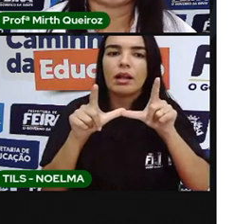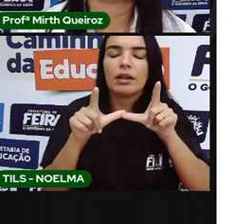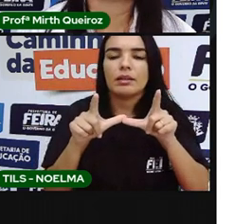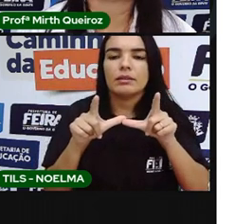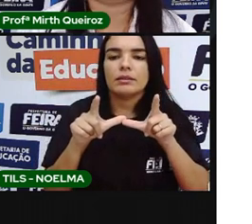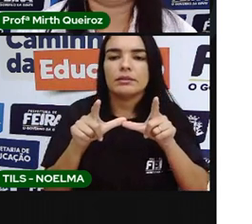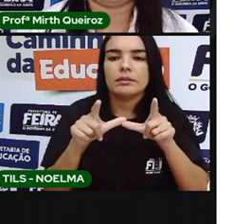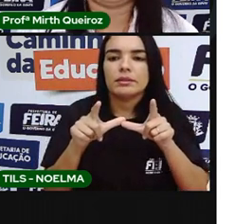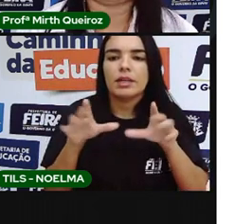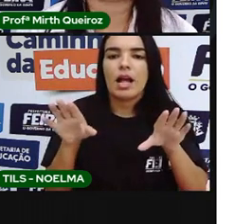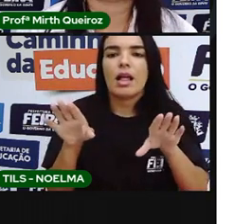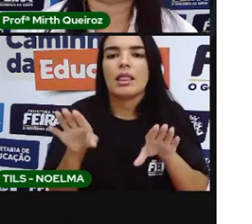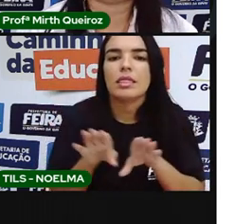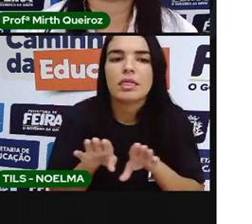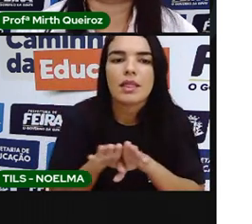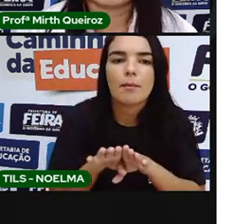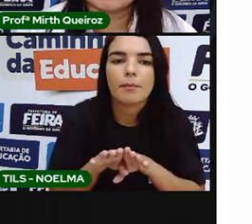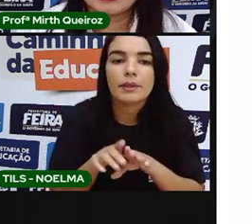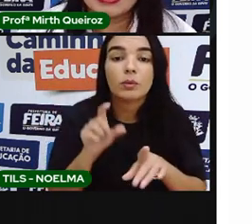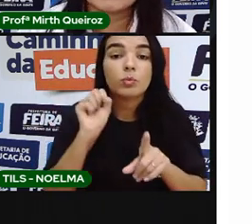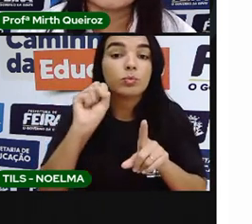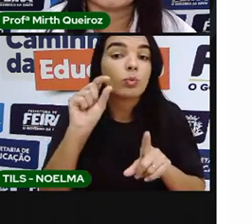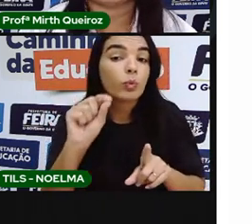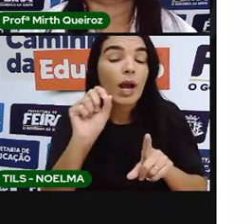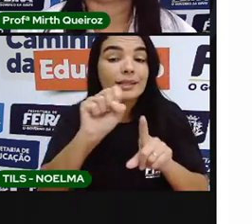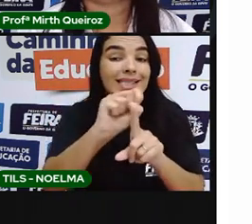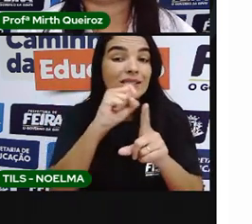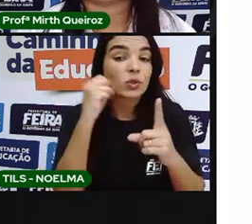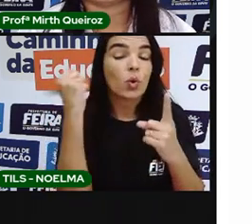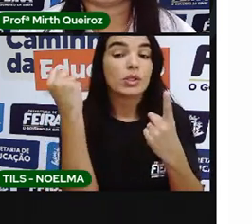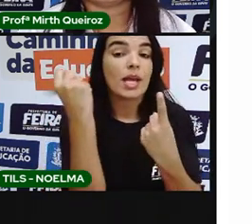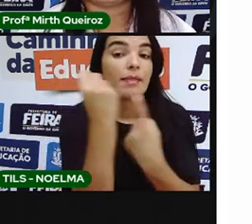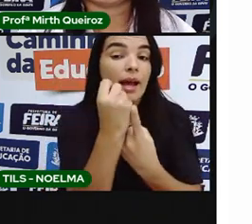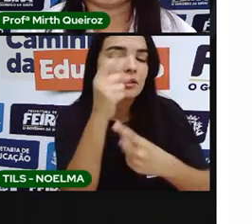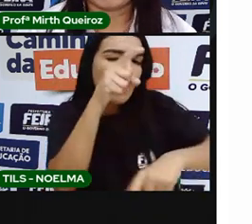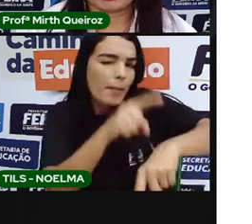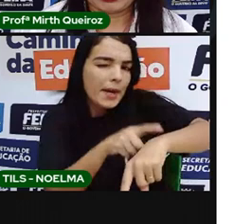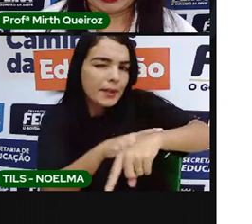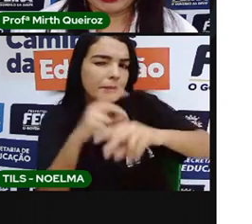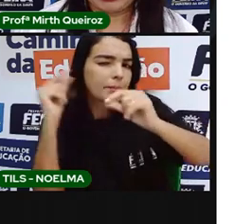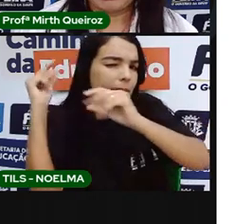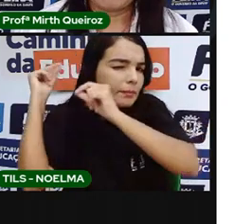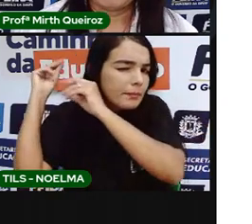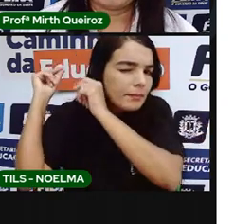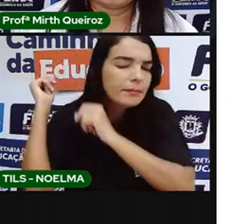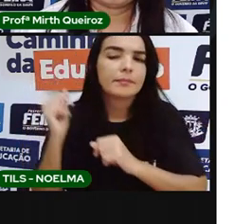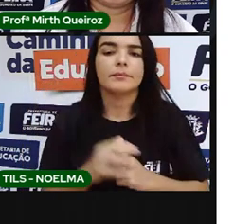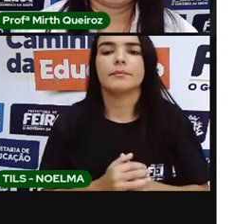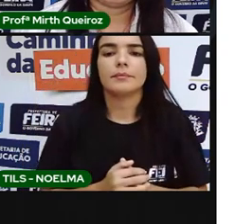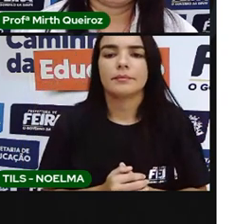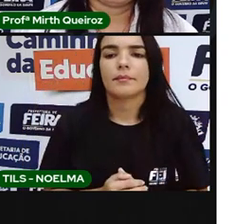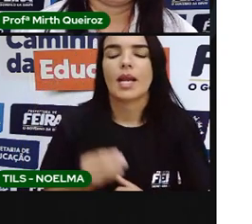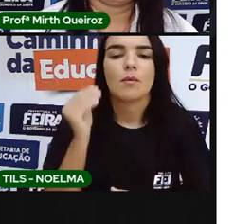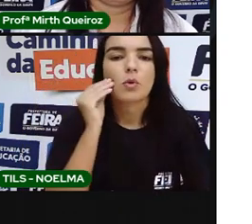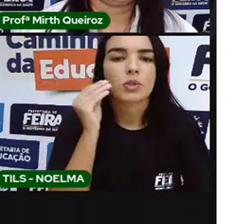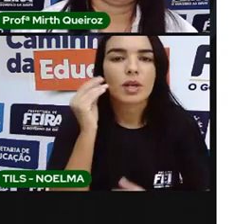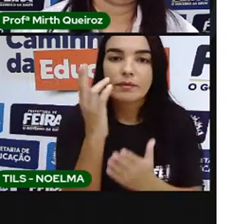E no caso em relação a sociedade né daquela época e